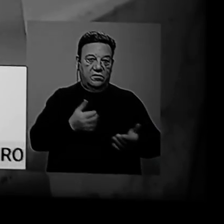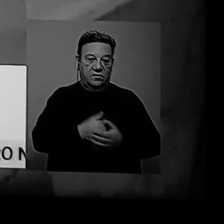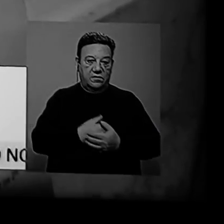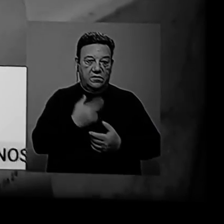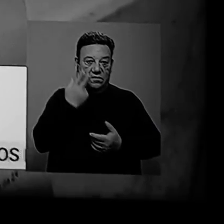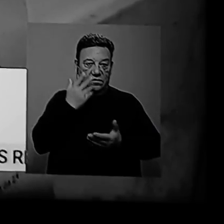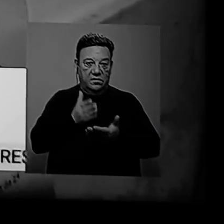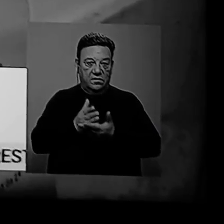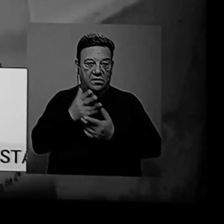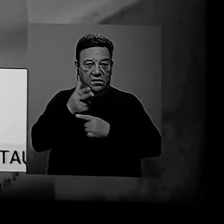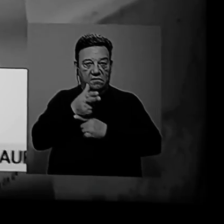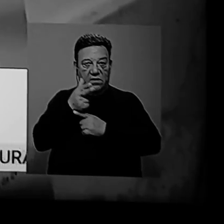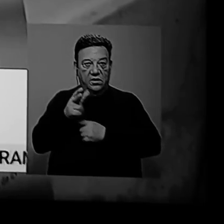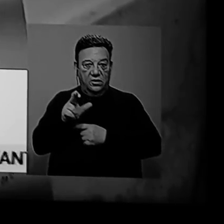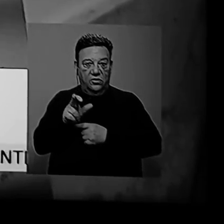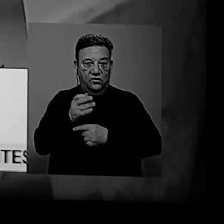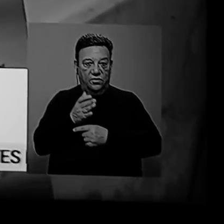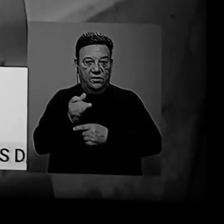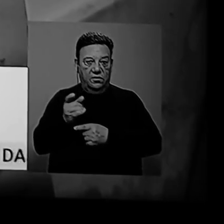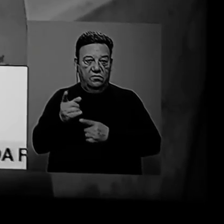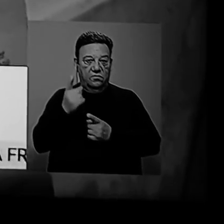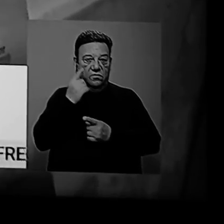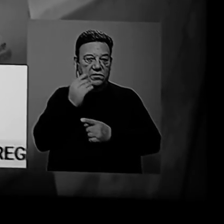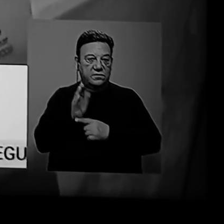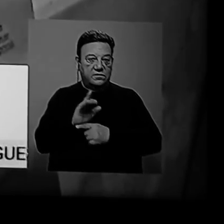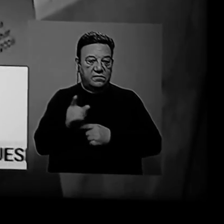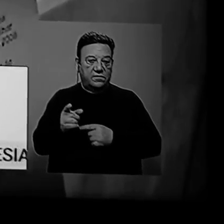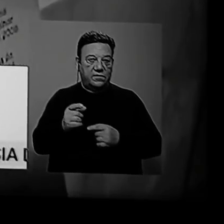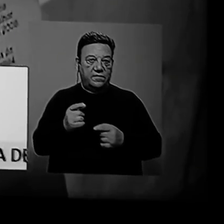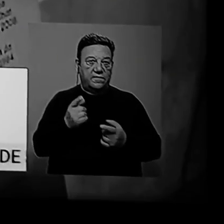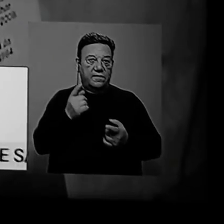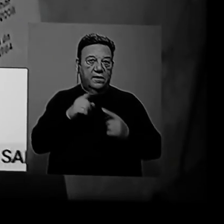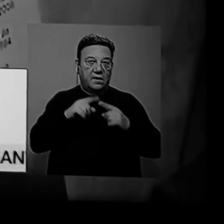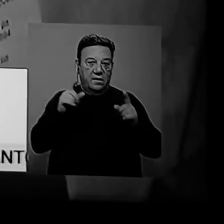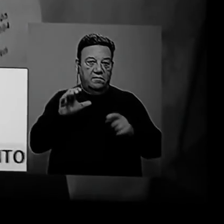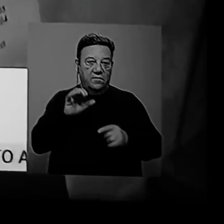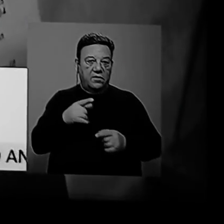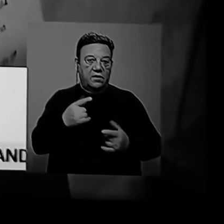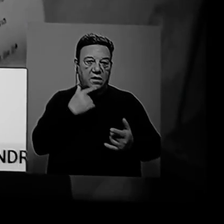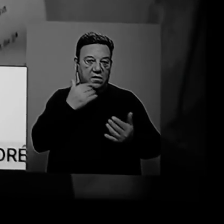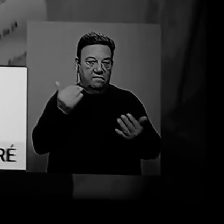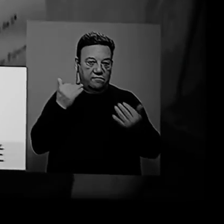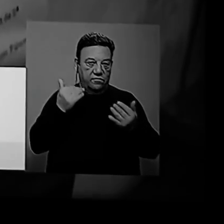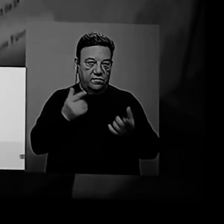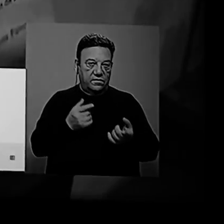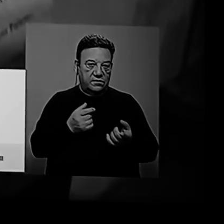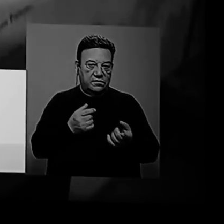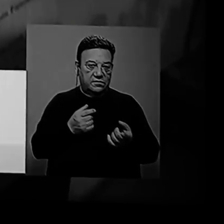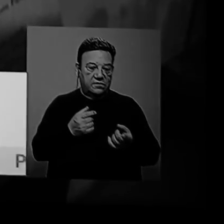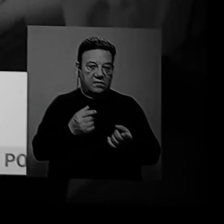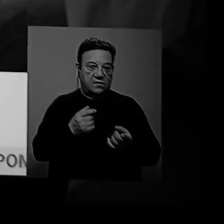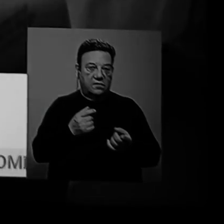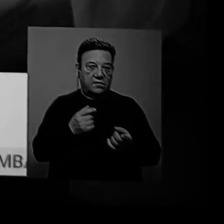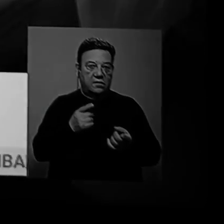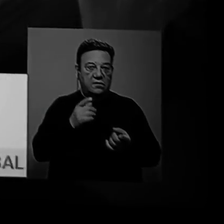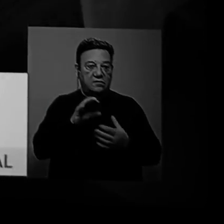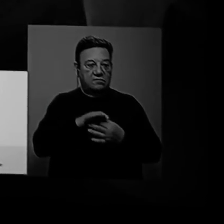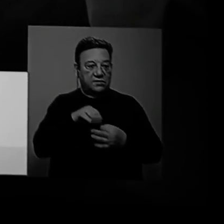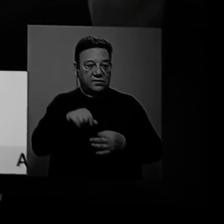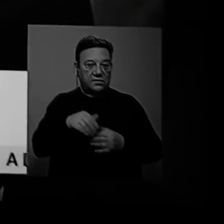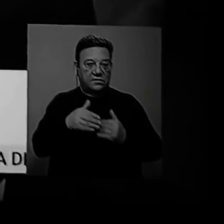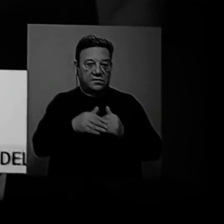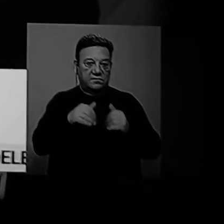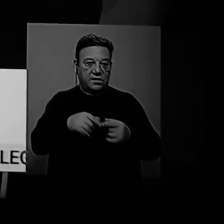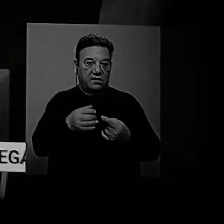das imagens do Rodrigo Lobo, um exemplo de uma placa que tem informação sobre este cemitério, sobre os